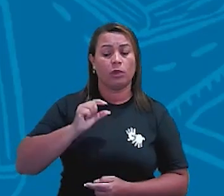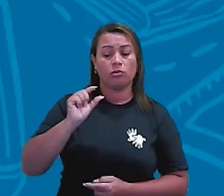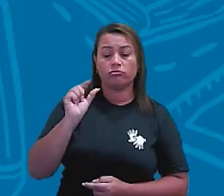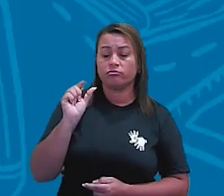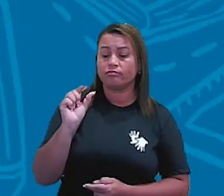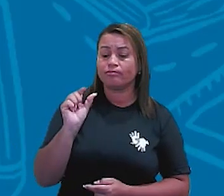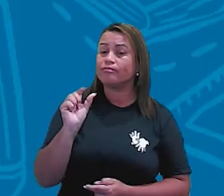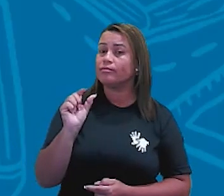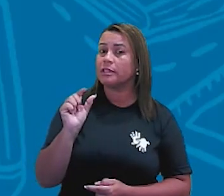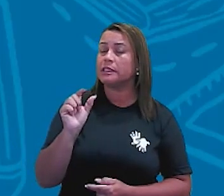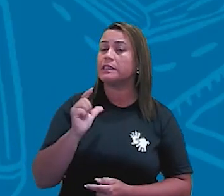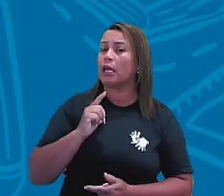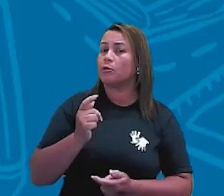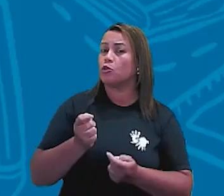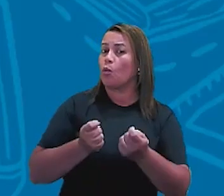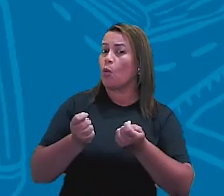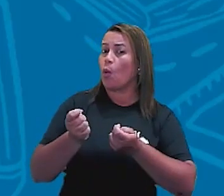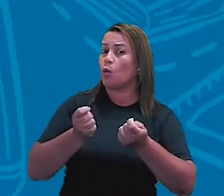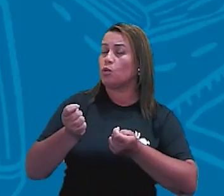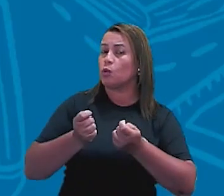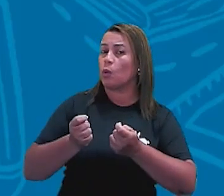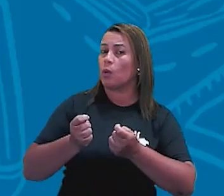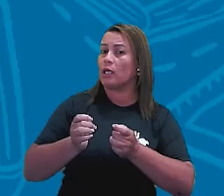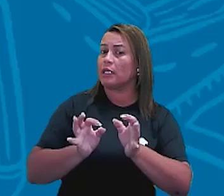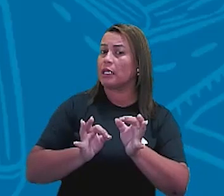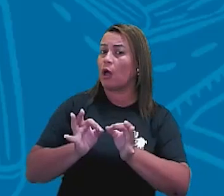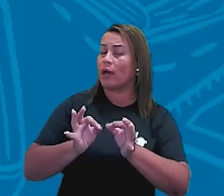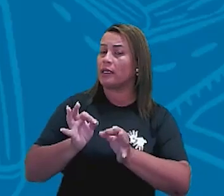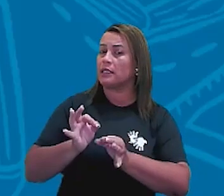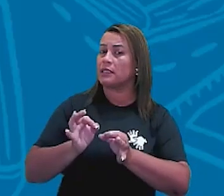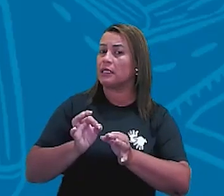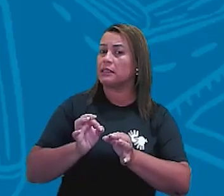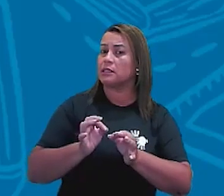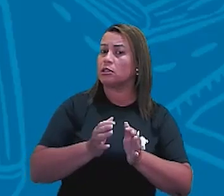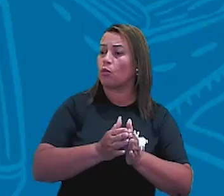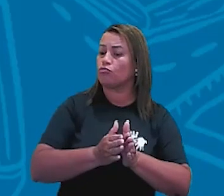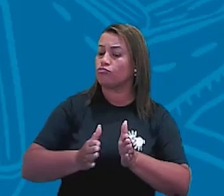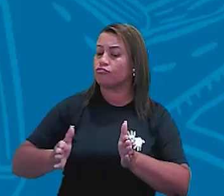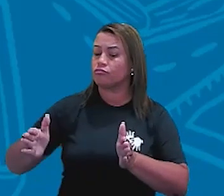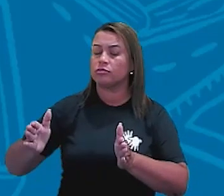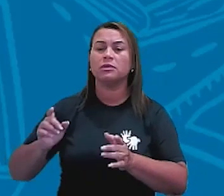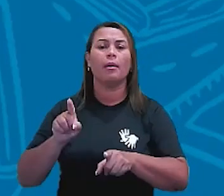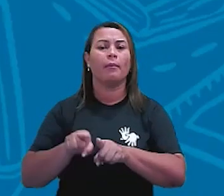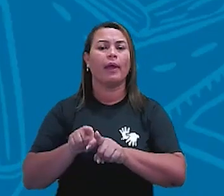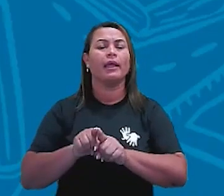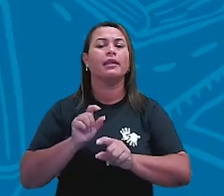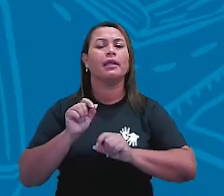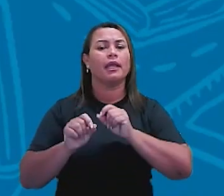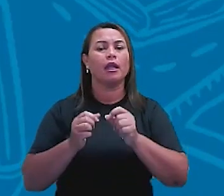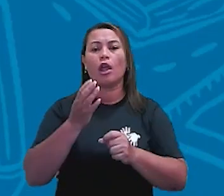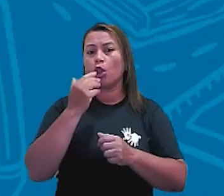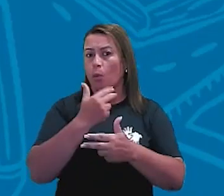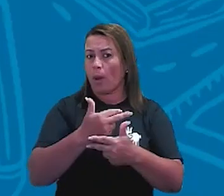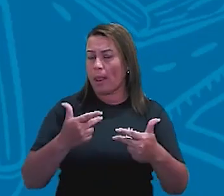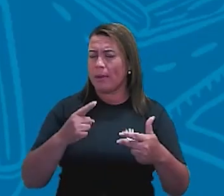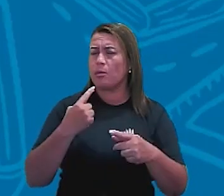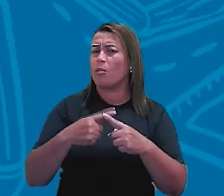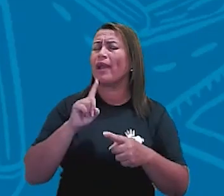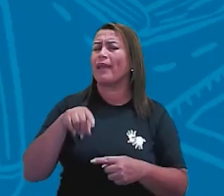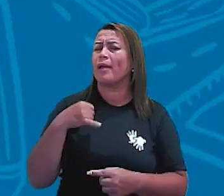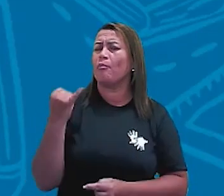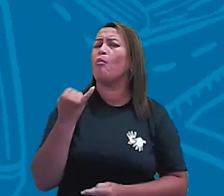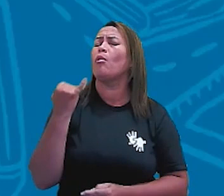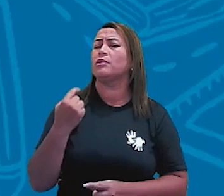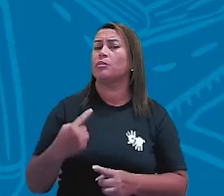desse controle da produção do alimento, Por que é importante a gente saber, e ter esse lote na embalagem do